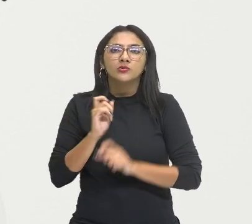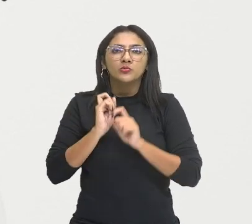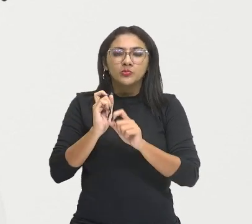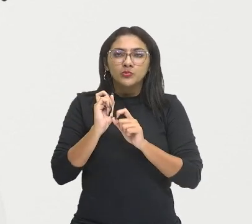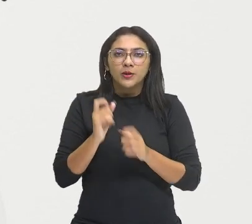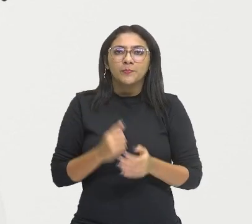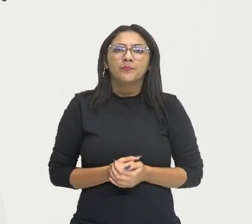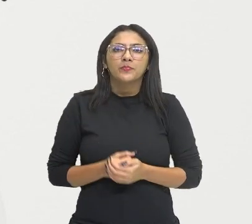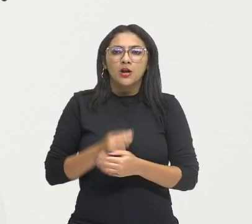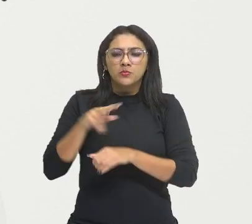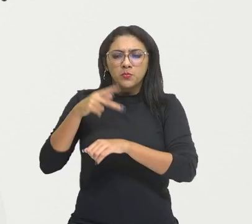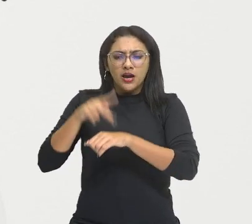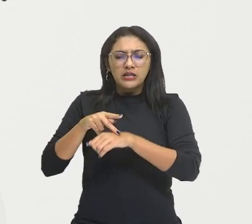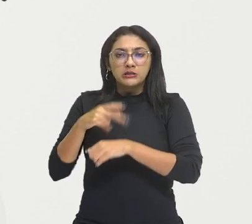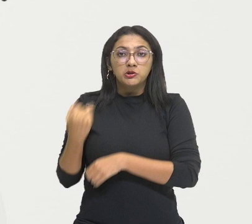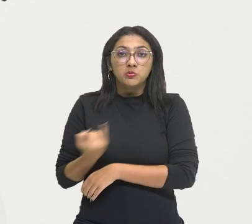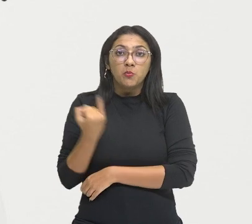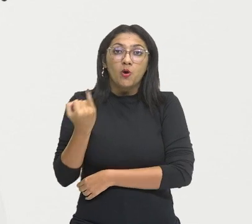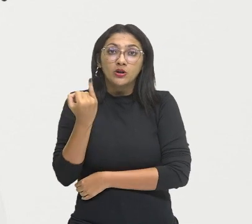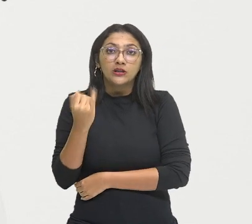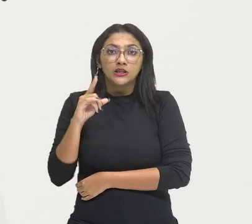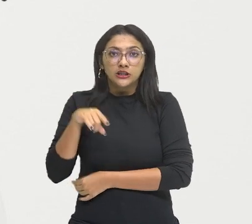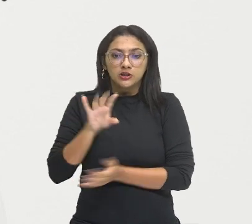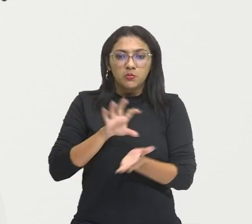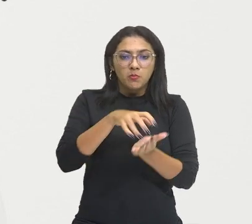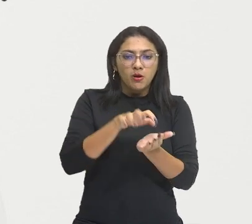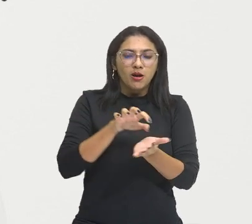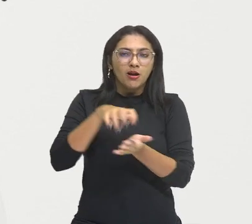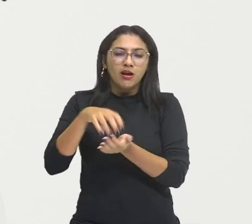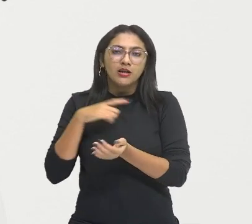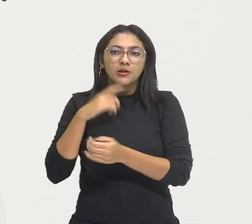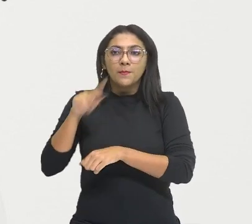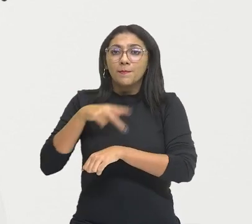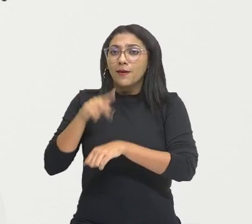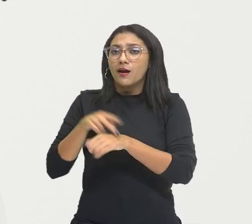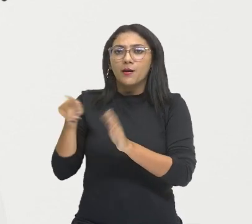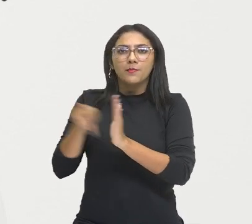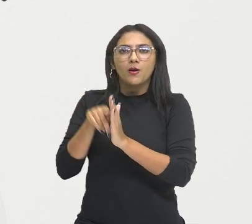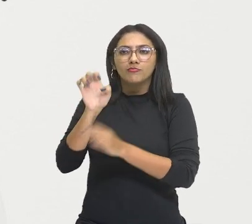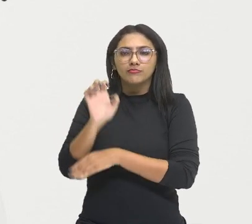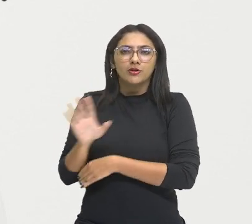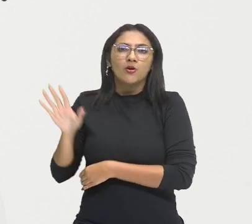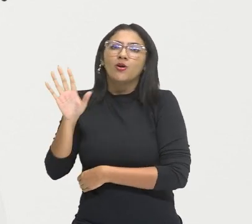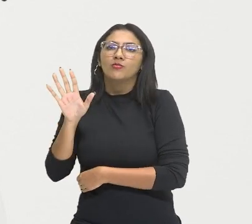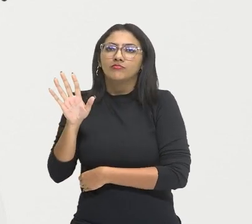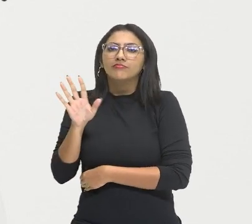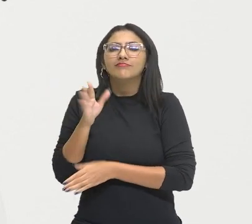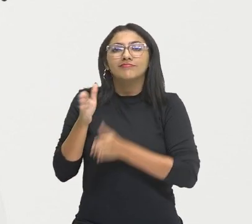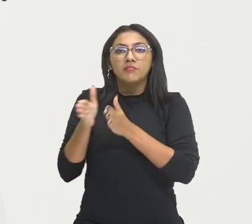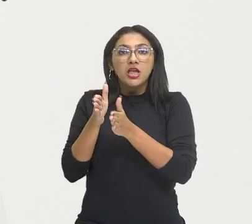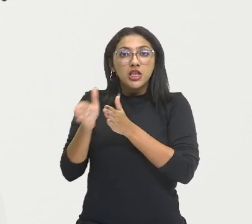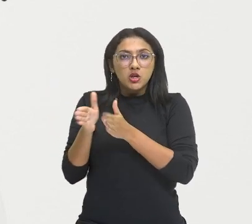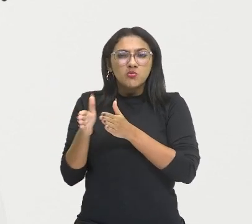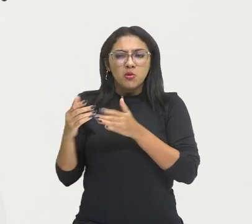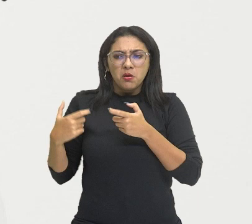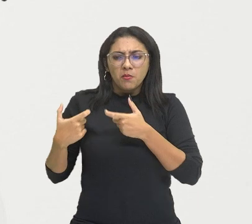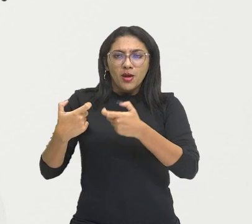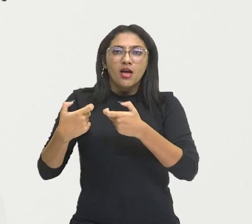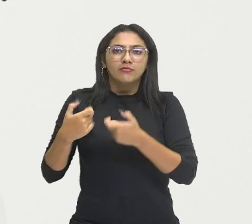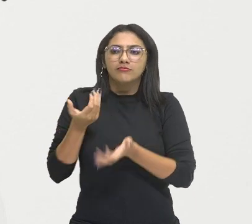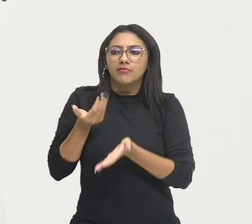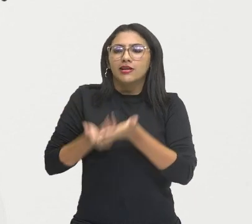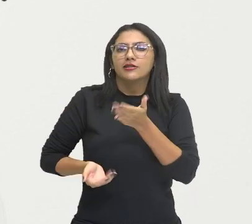das potências que a gente tinha nessa ordem multipolar eram países europeus, que durante a guerra perderam a sua